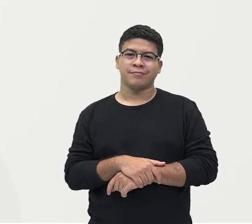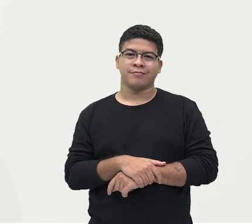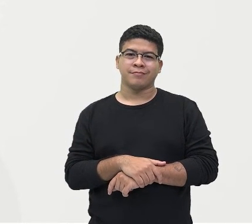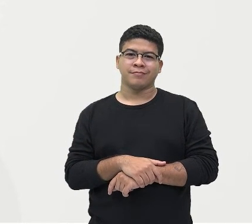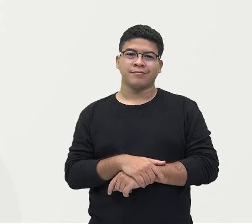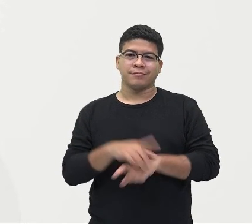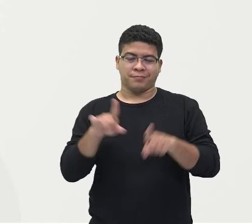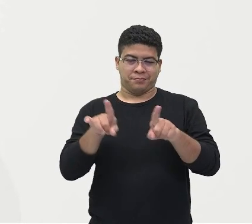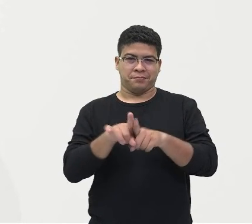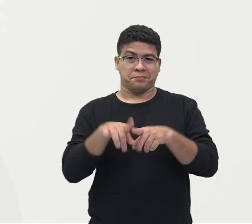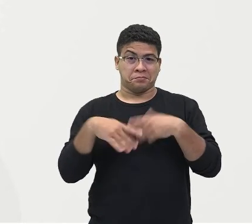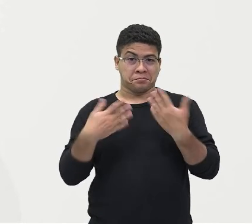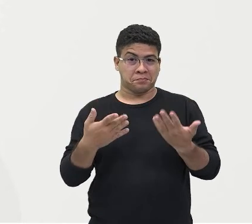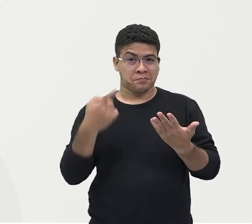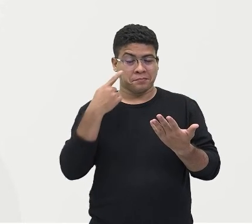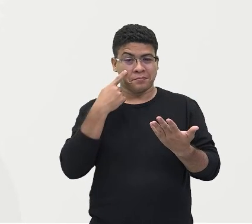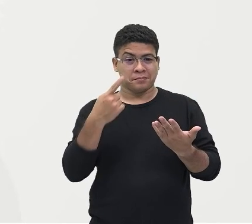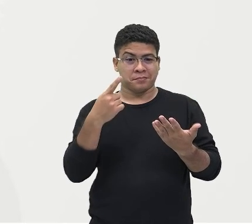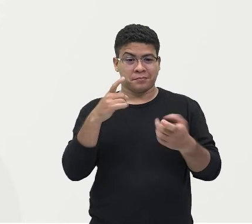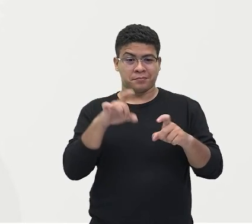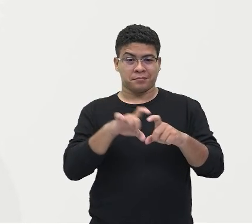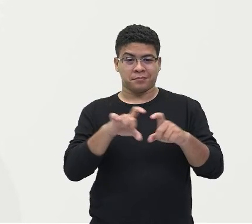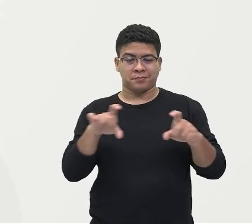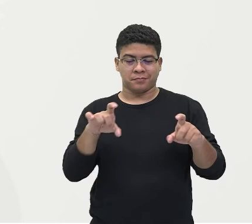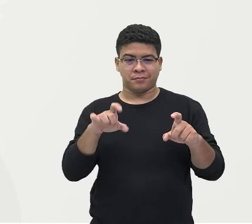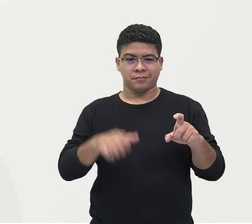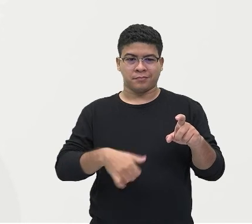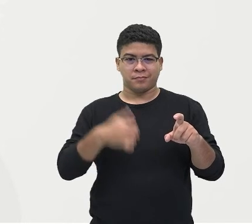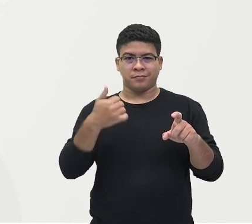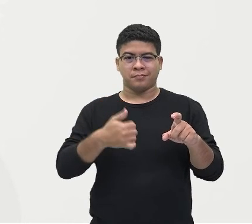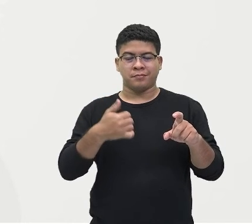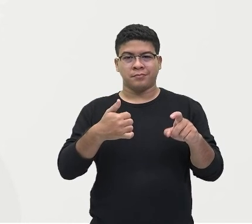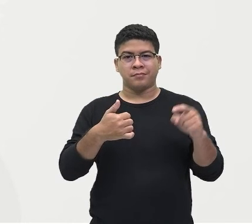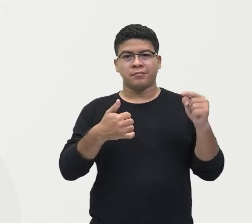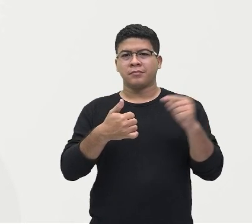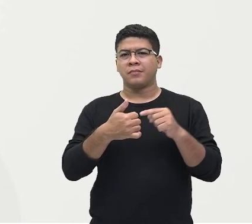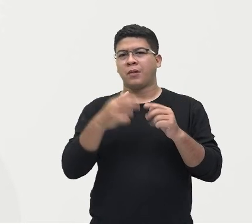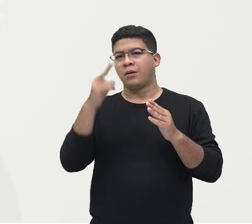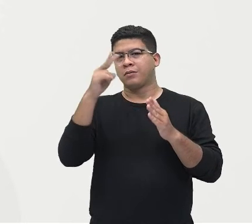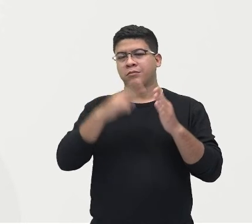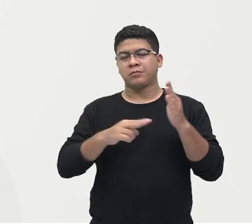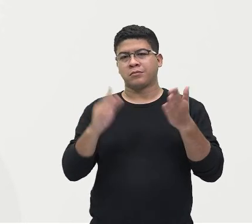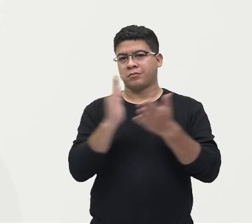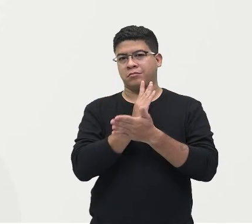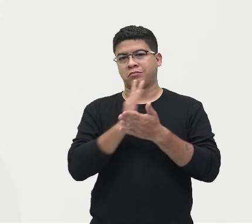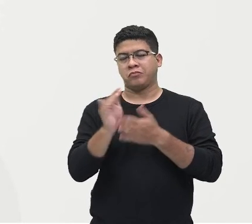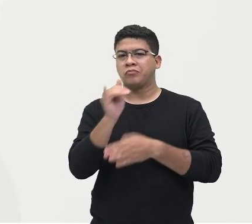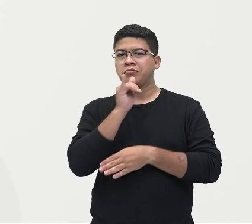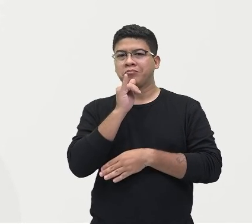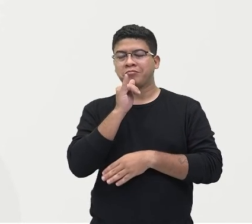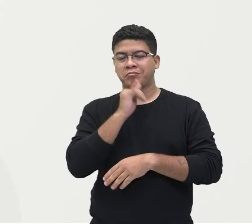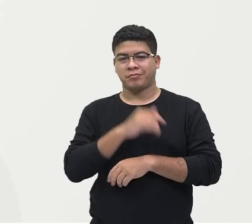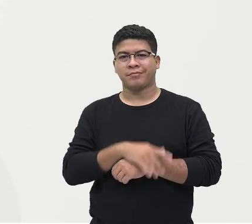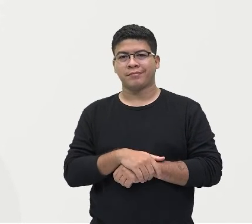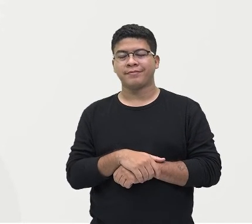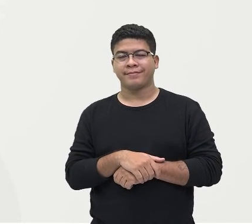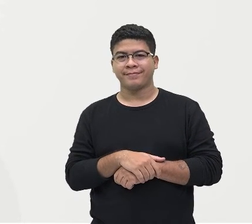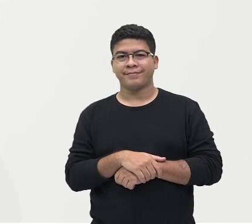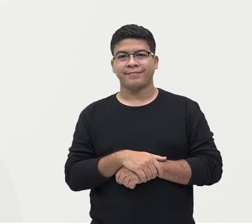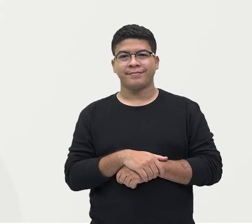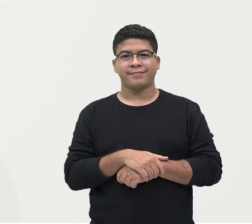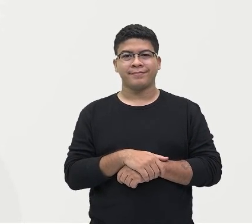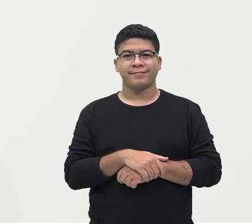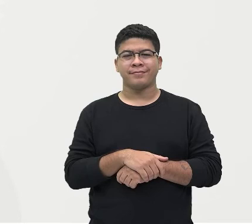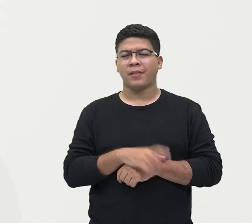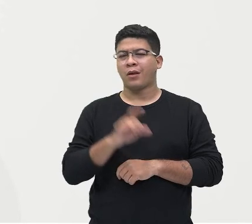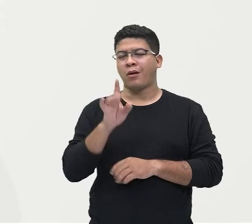Assim como, né, o primeiro tópico aí que a gente acabou de ler, que é ler somente alguns exemplos para entender os conceitos básicos, que é o que você dá só